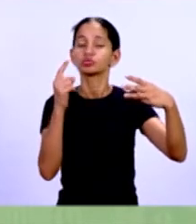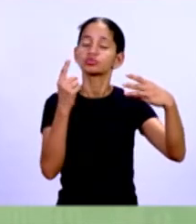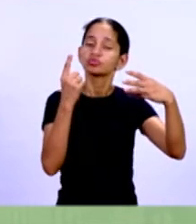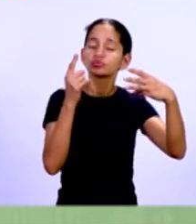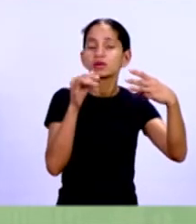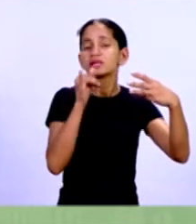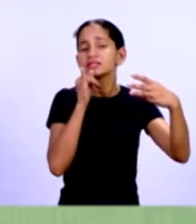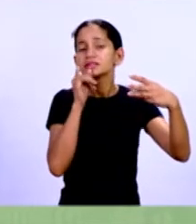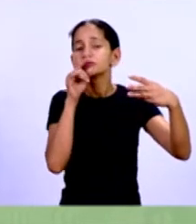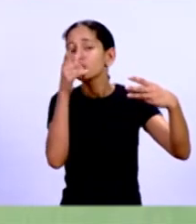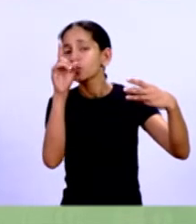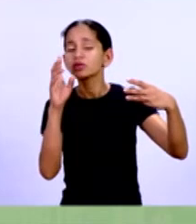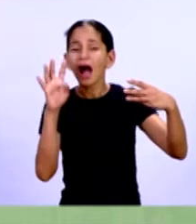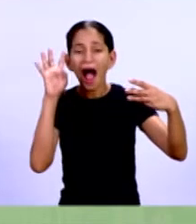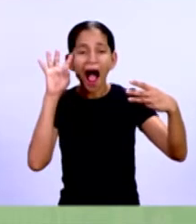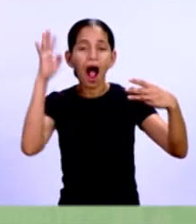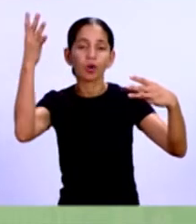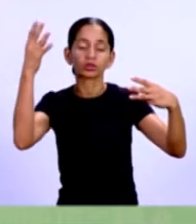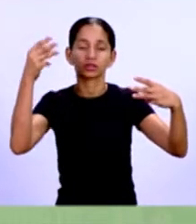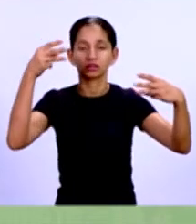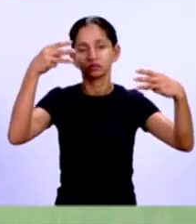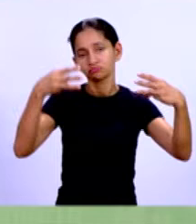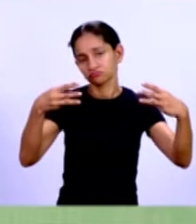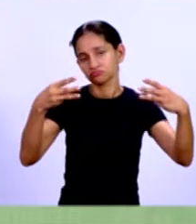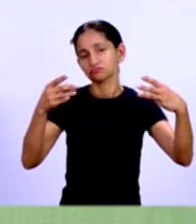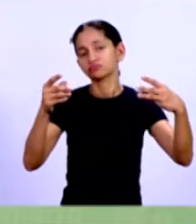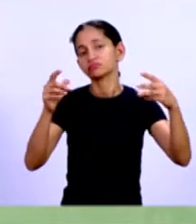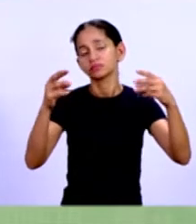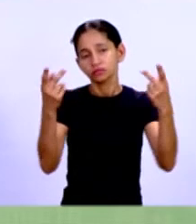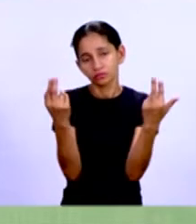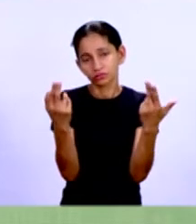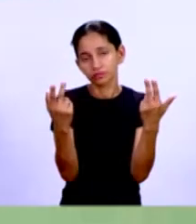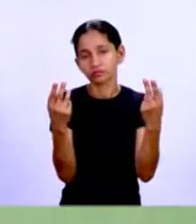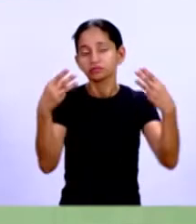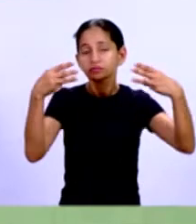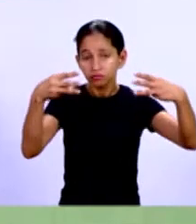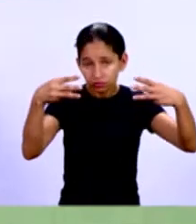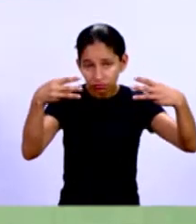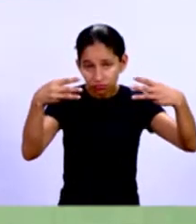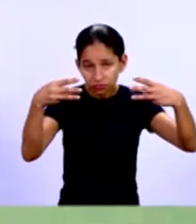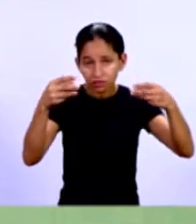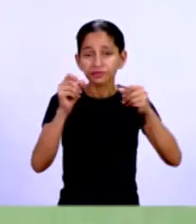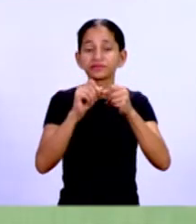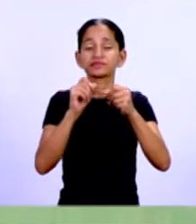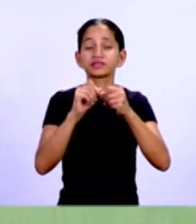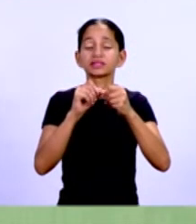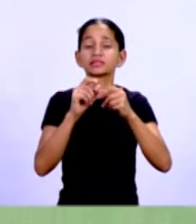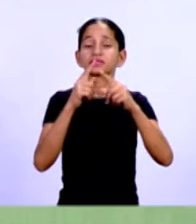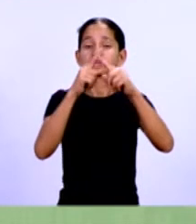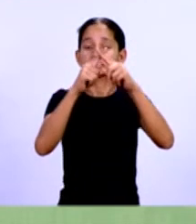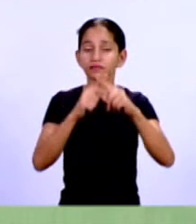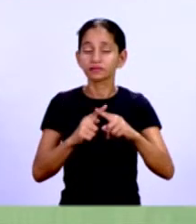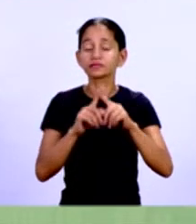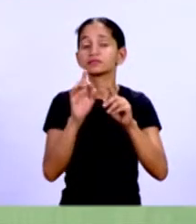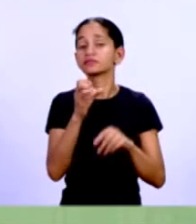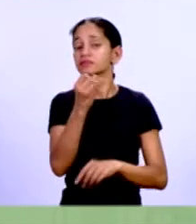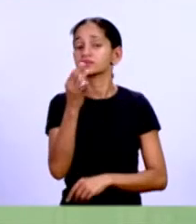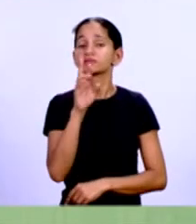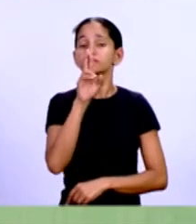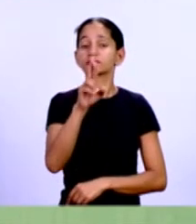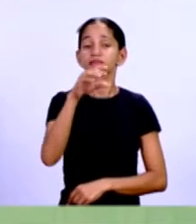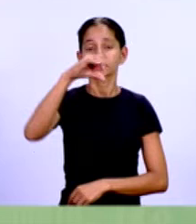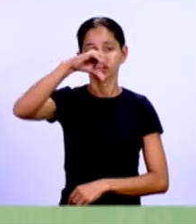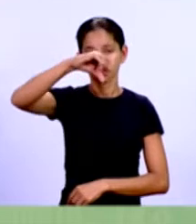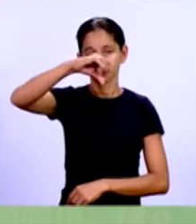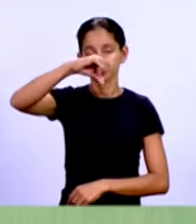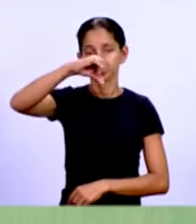uma probabilidade de acontecer também bastante baixo, que a gente também atribui o número 3. E aí seria 3 vezes 3 igual a